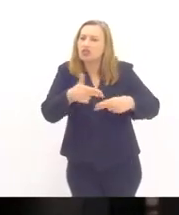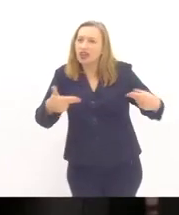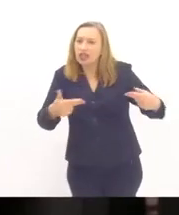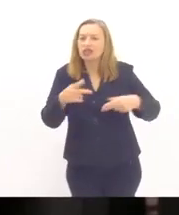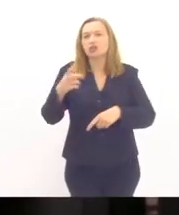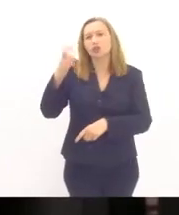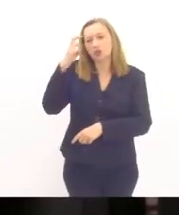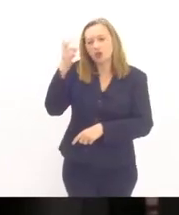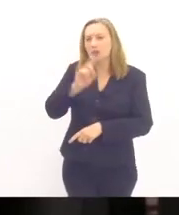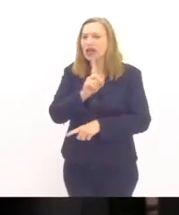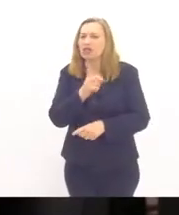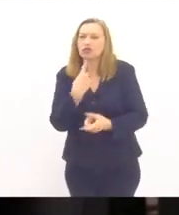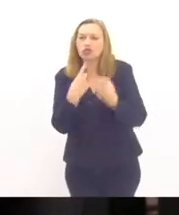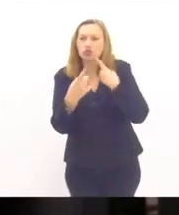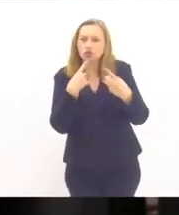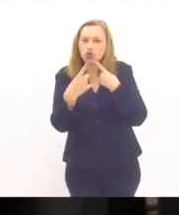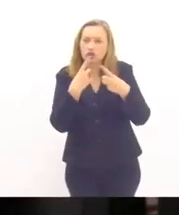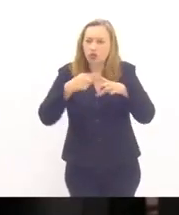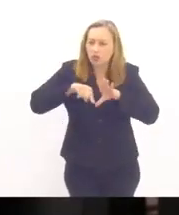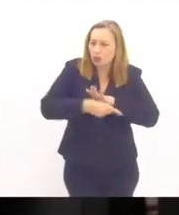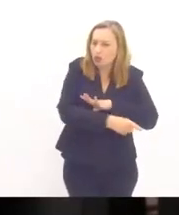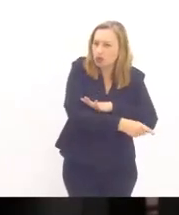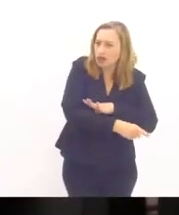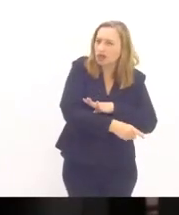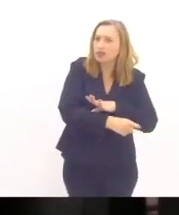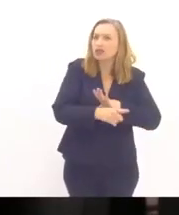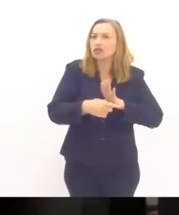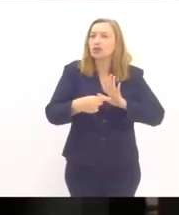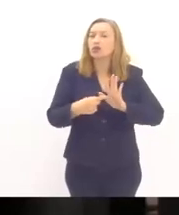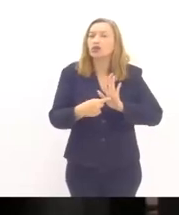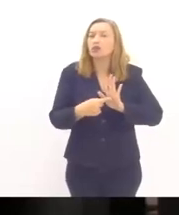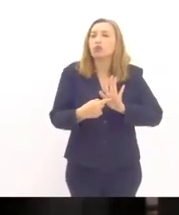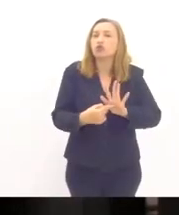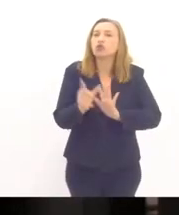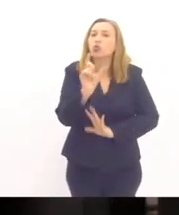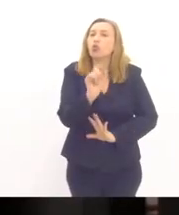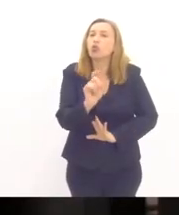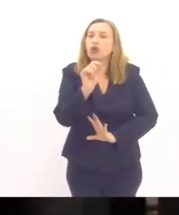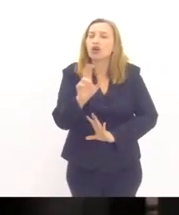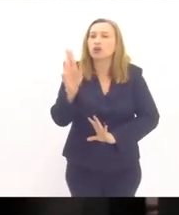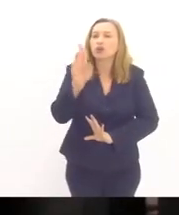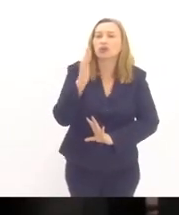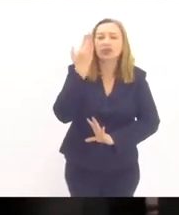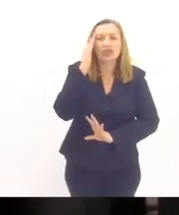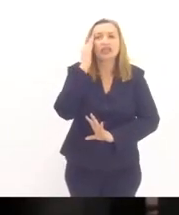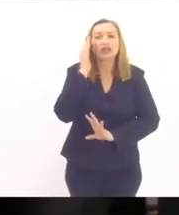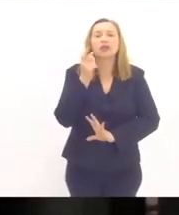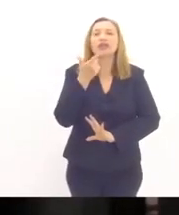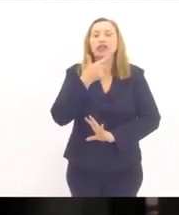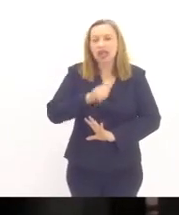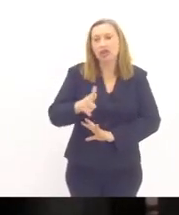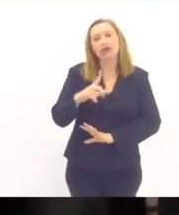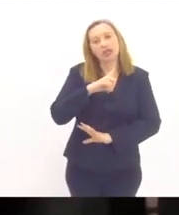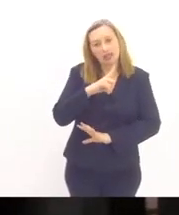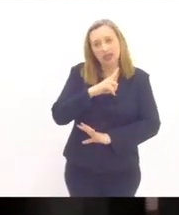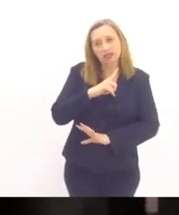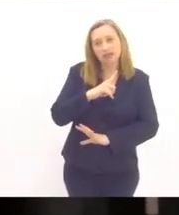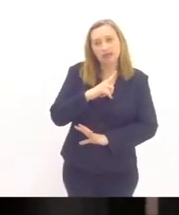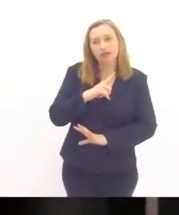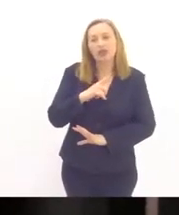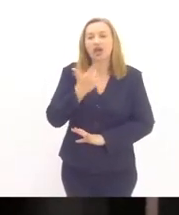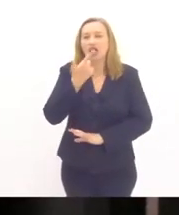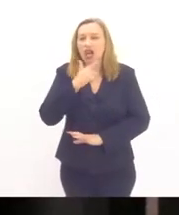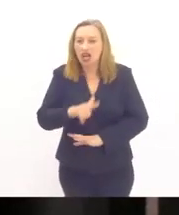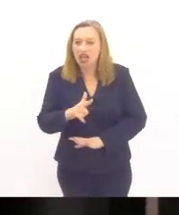que nunca debateu ela de forma aprofundada, isso se reflete no uso e entendimento que a gente tem de línguas. E aí é línguas